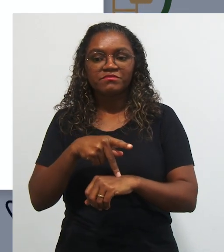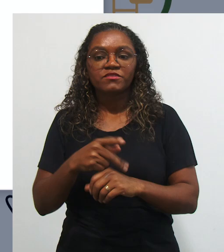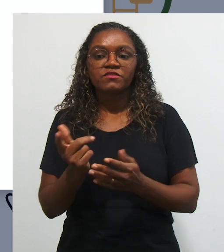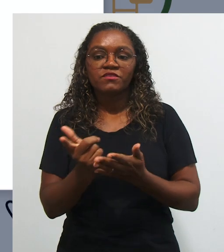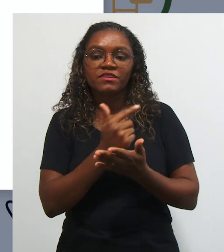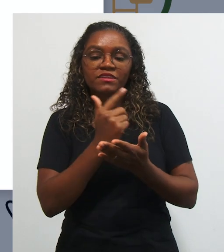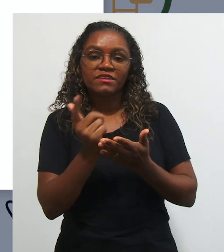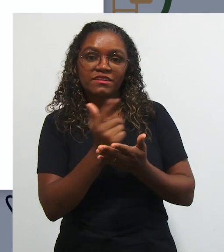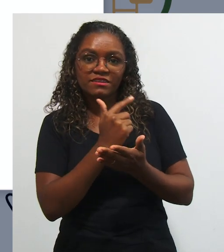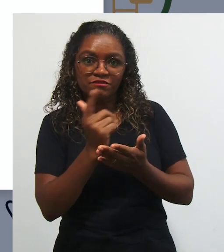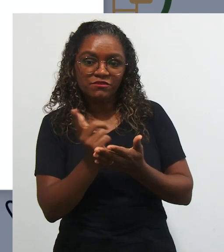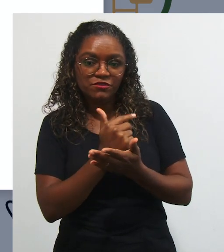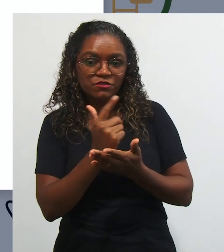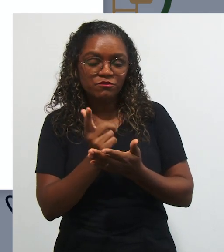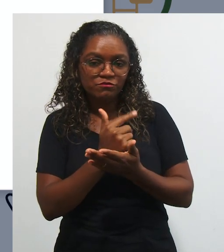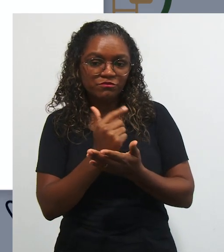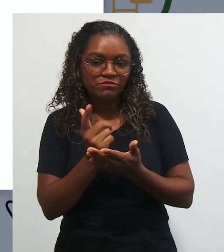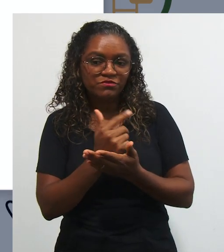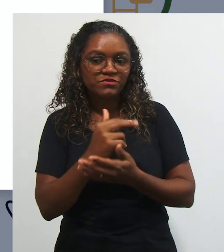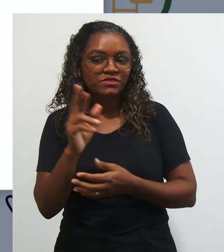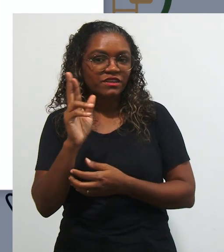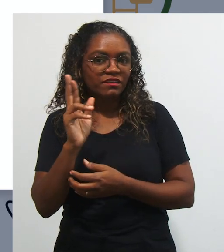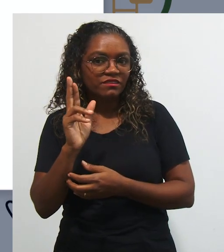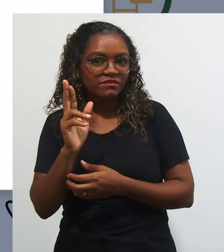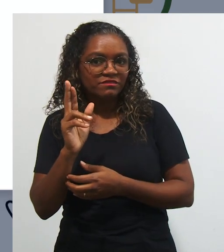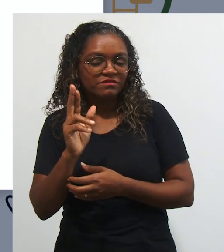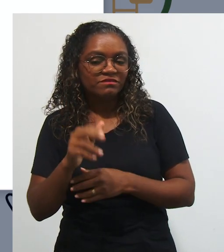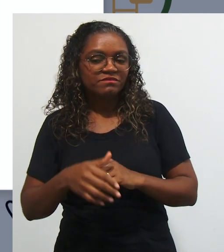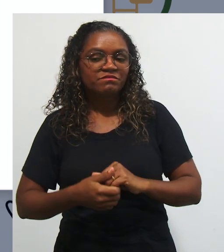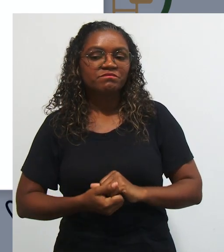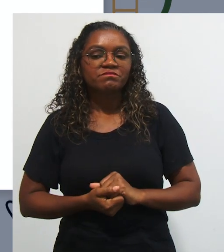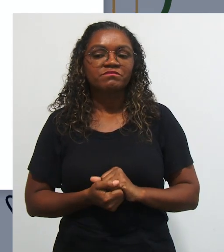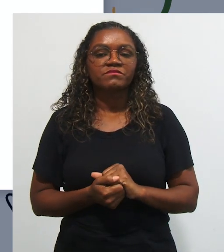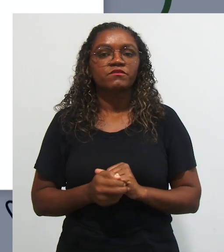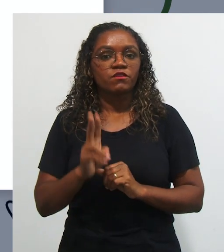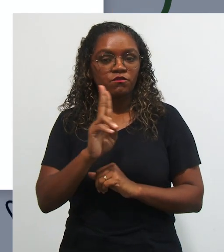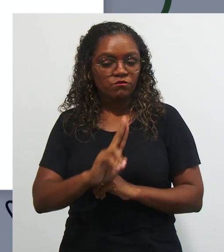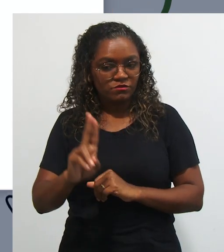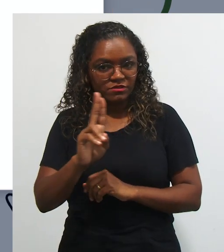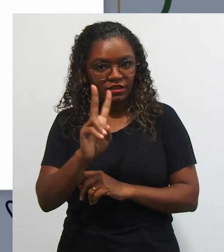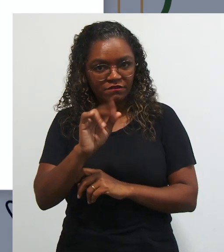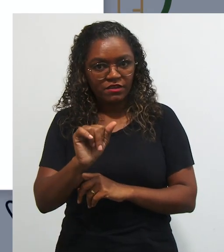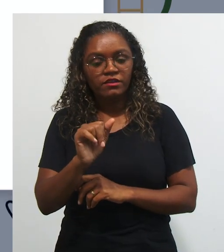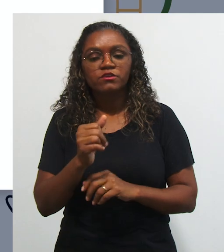segundo livro que a gente vai ter aí sendo utilizado durante